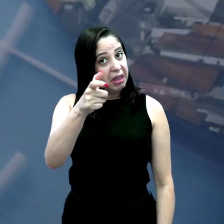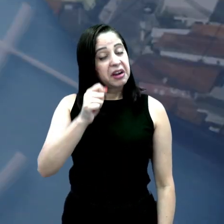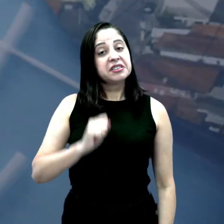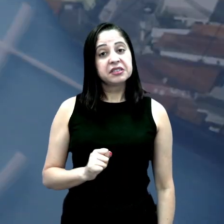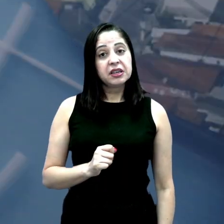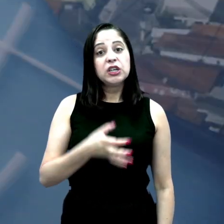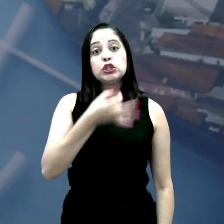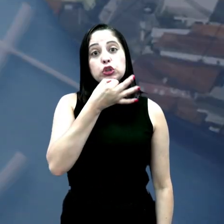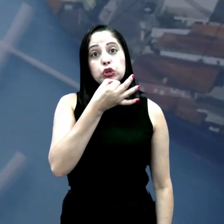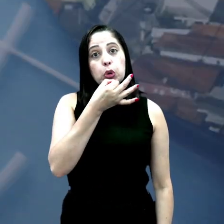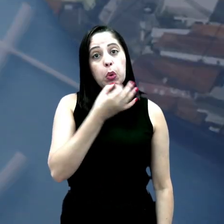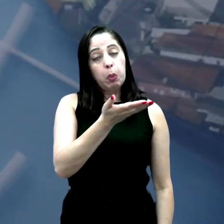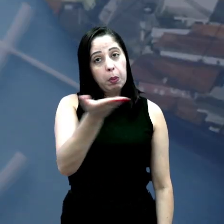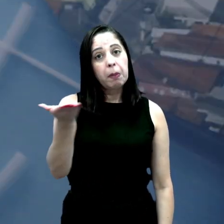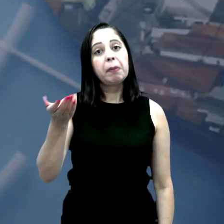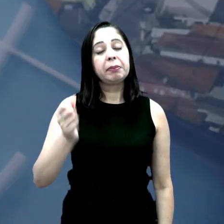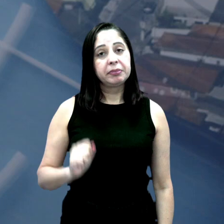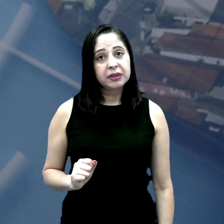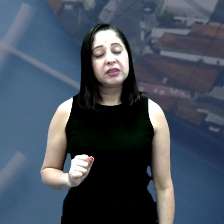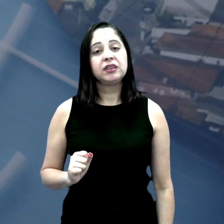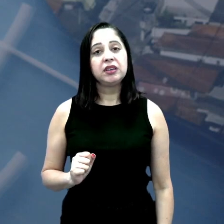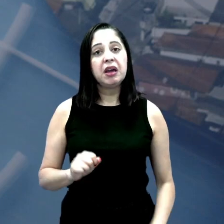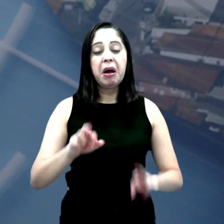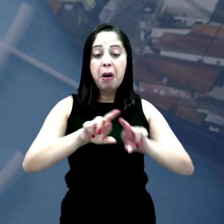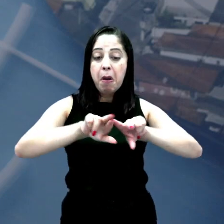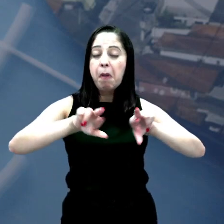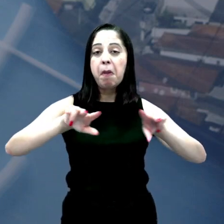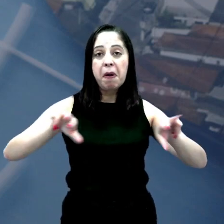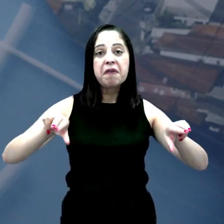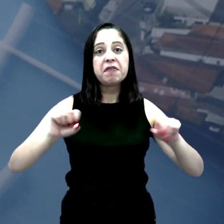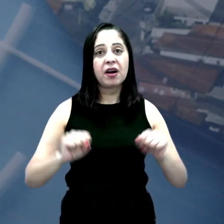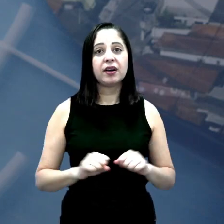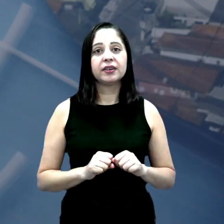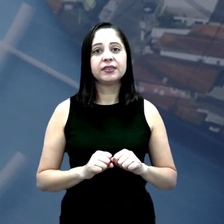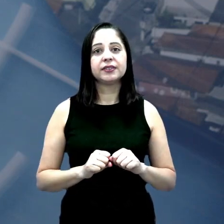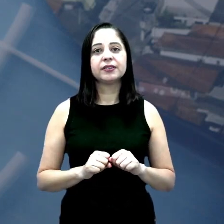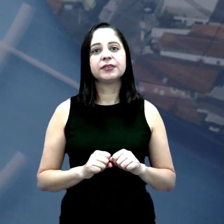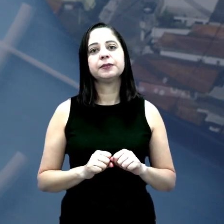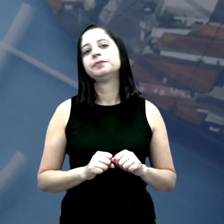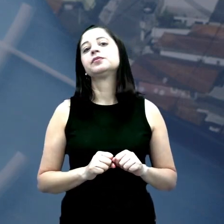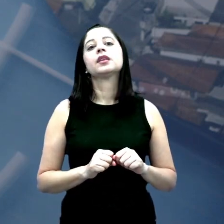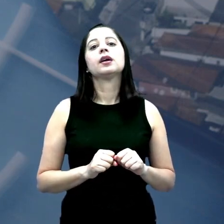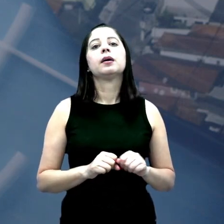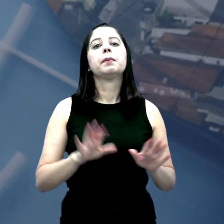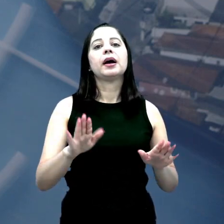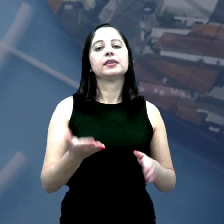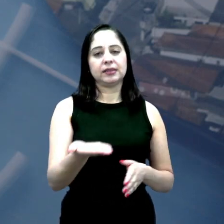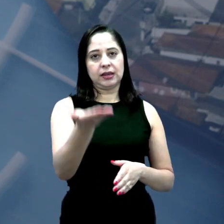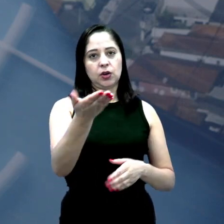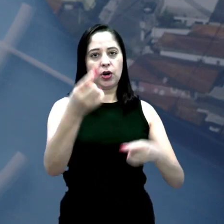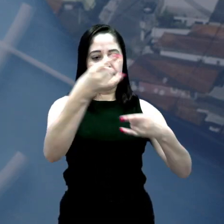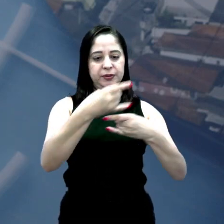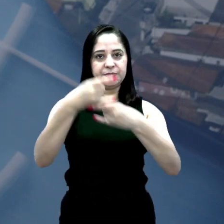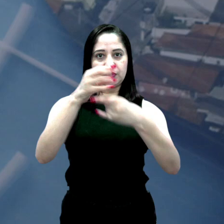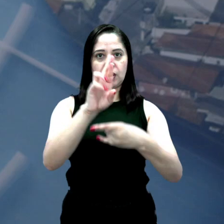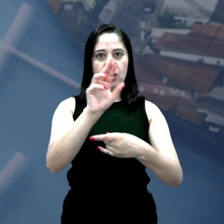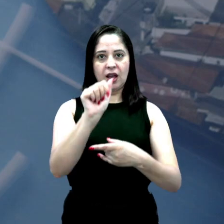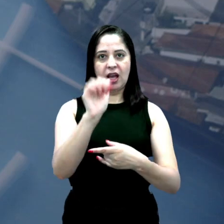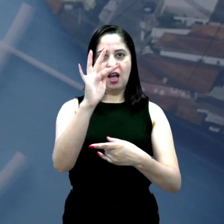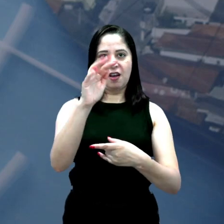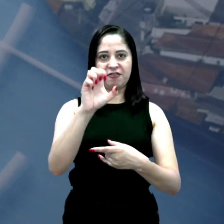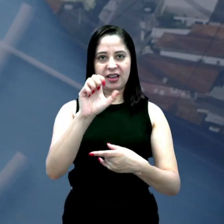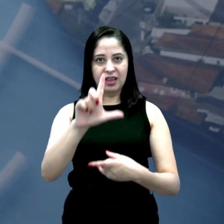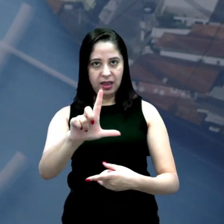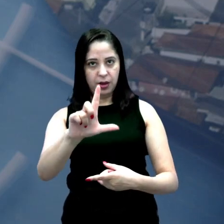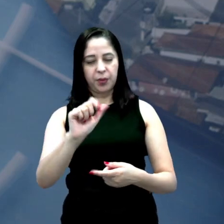gente ver a argumentação, os diferentes pontos de vista. Vamos repercutir com os dois, mas eu vou voltar com o Rafael agora. A